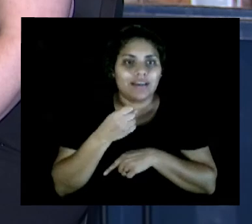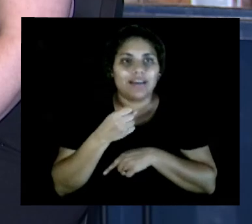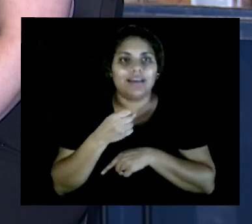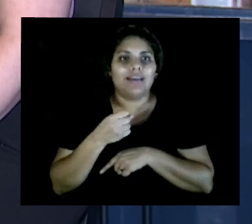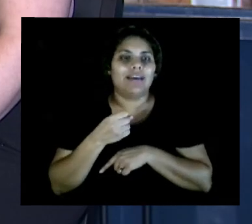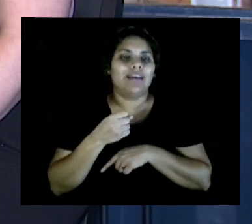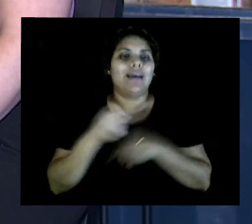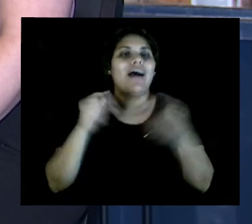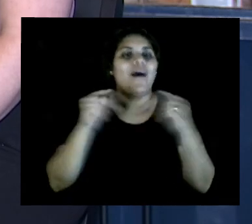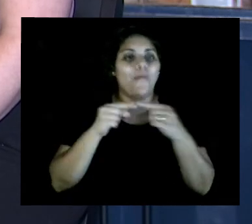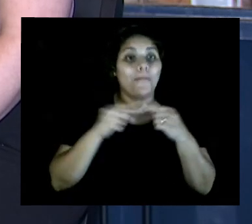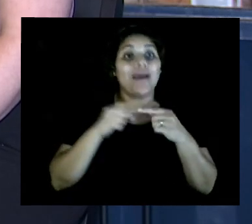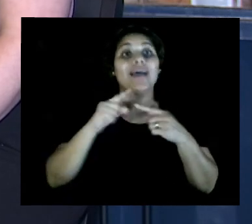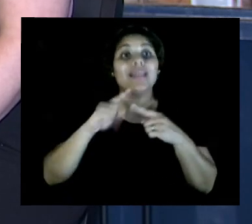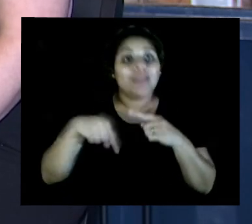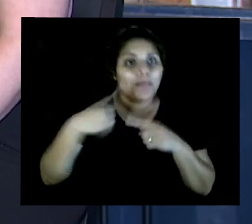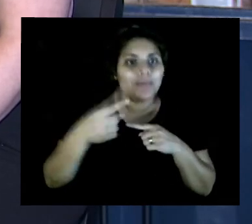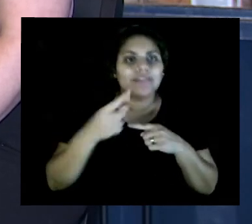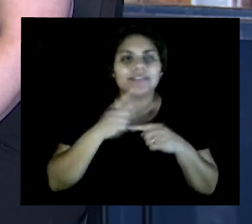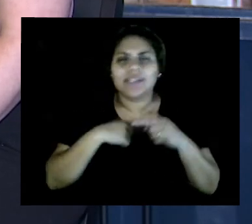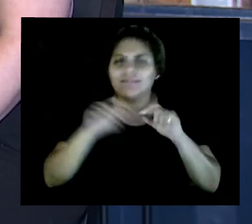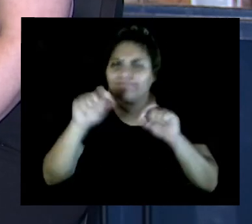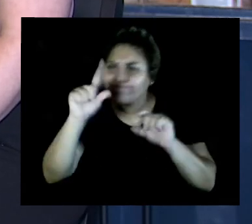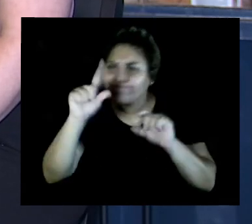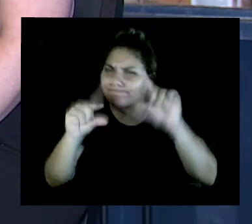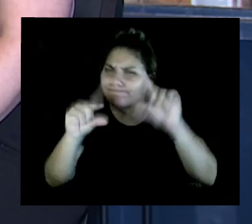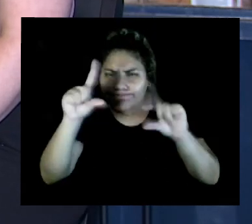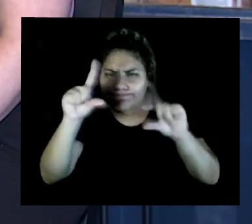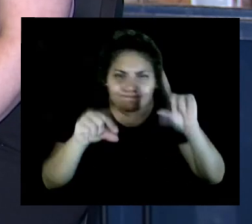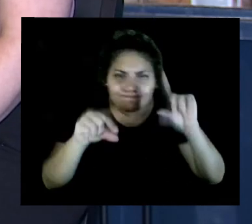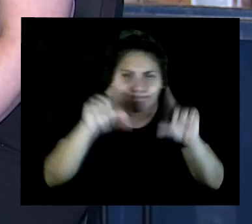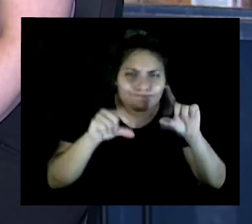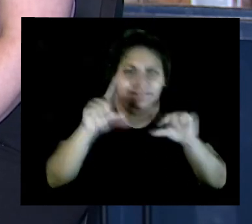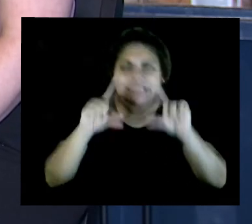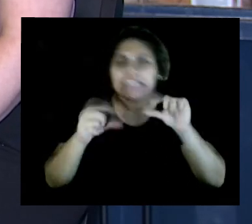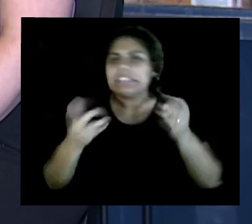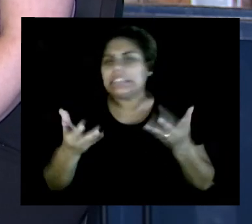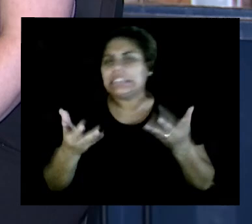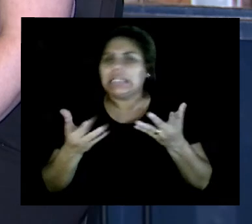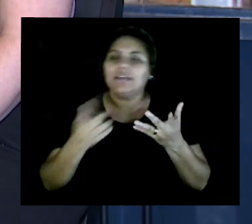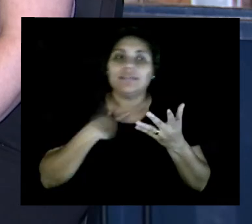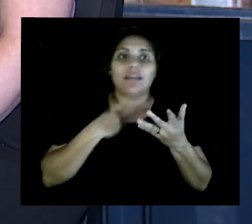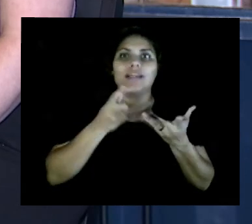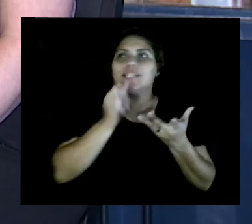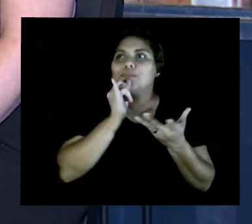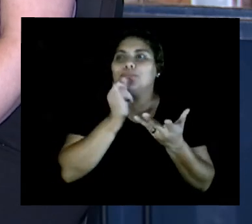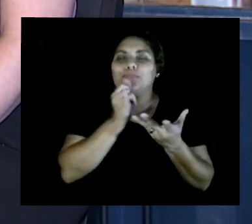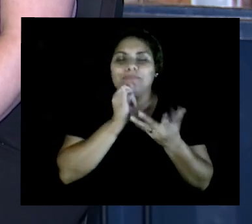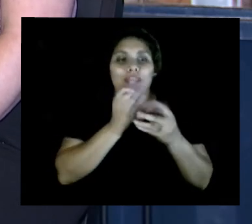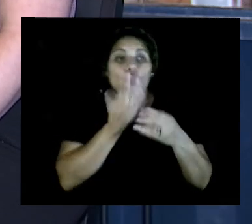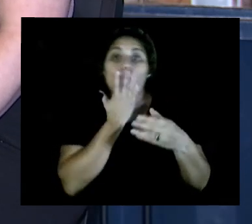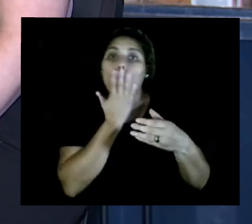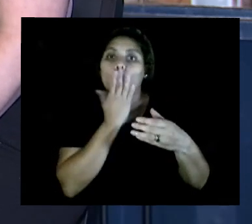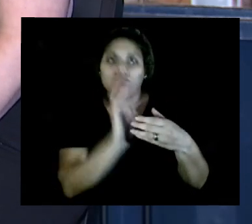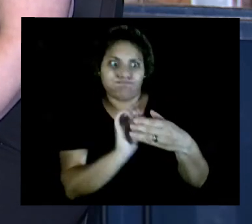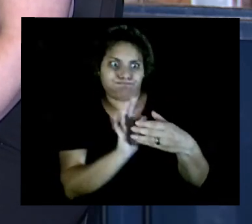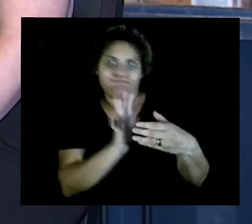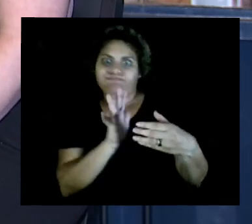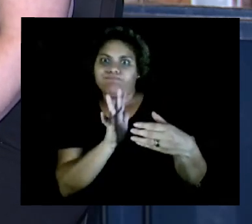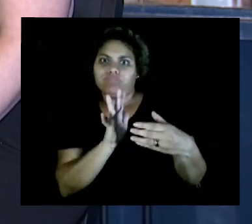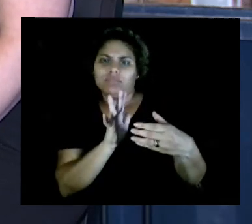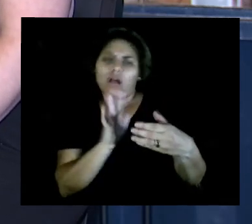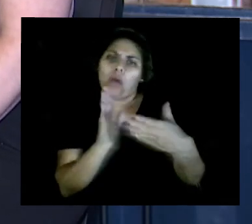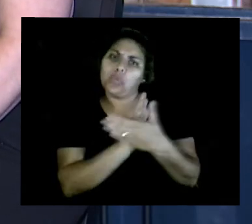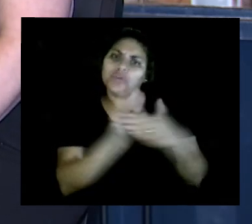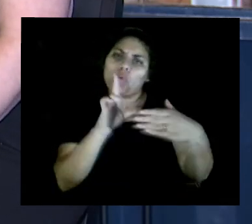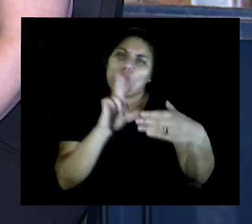carbonatada, que é o gás da cerveja. Aí a gente já tem volumes diferentes, uma cerveja é mais carbonatada, ela é mais aparente, outra menos. E